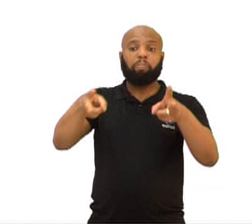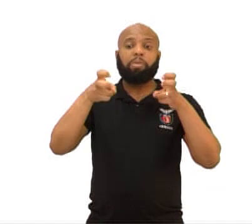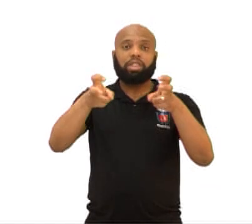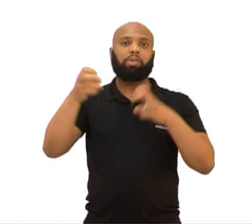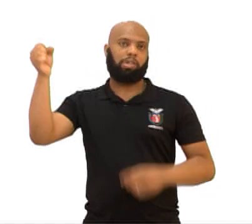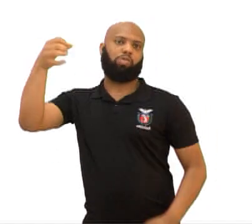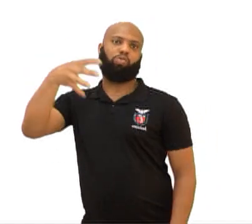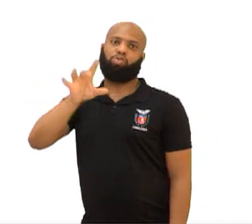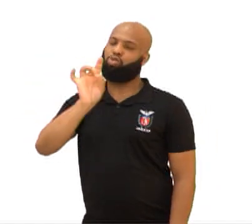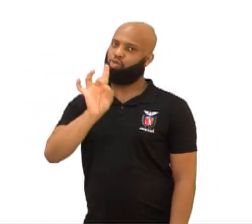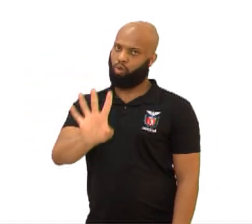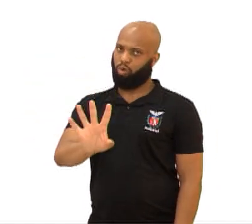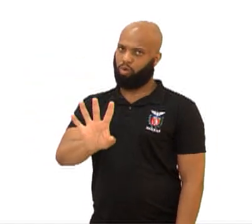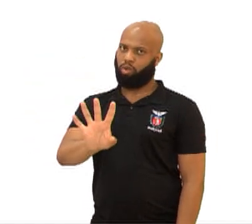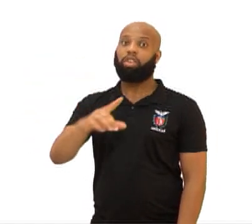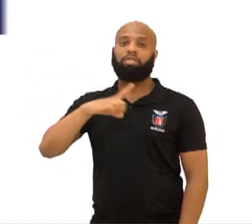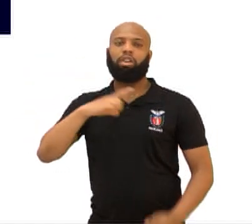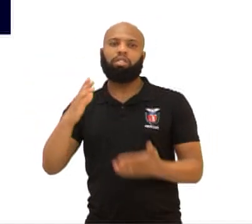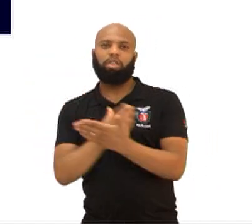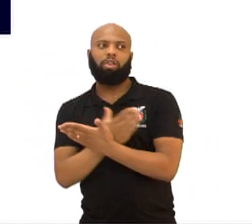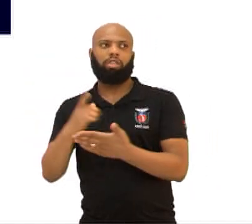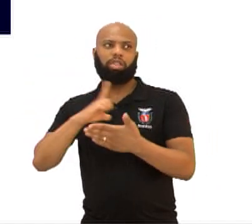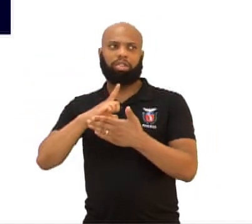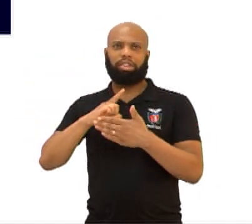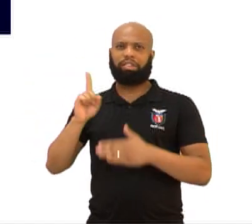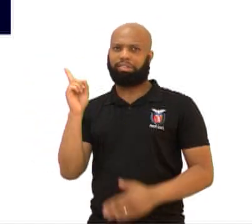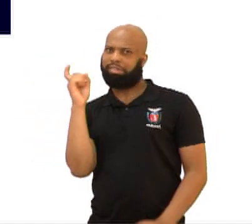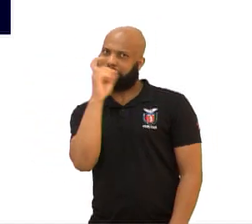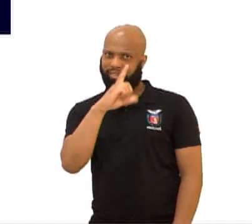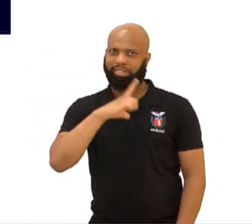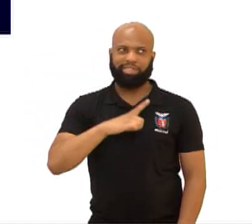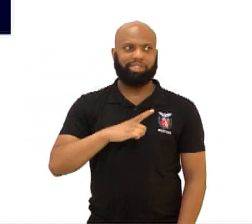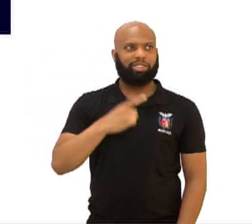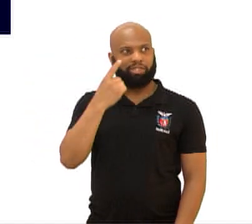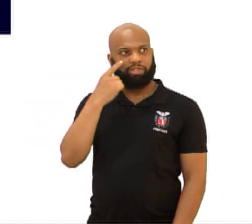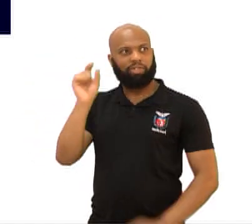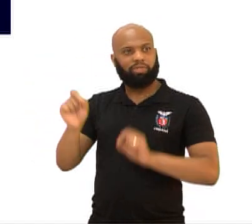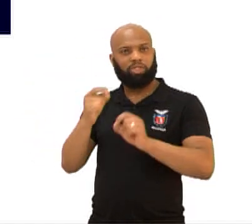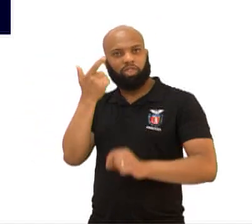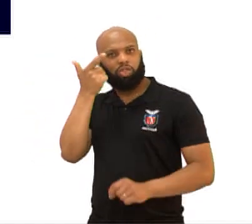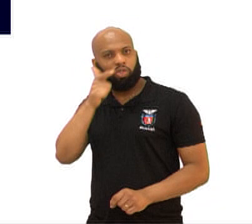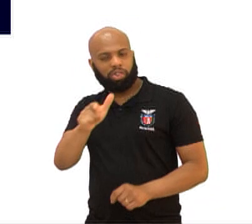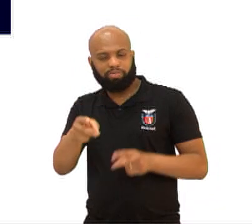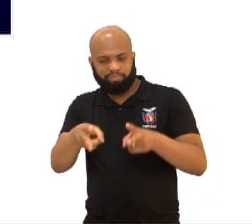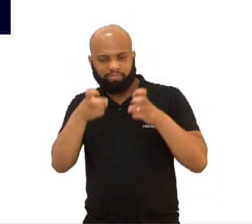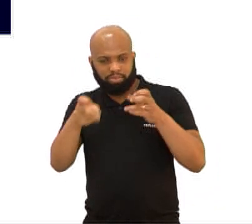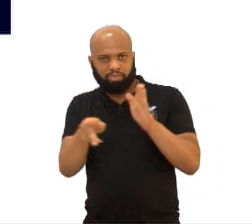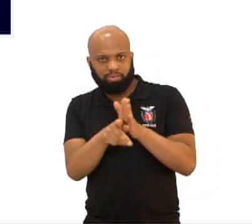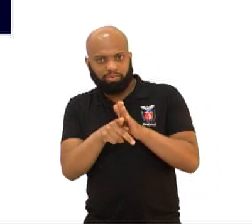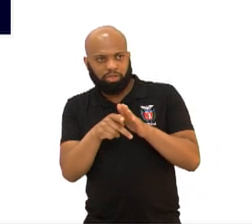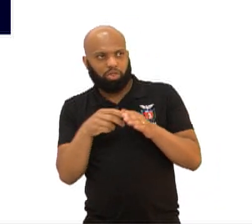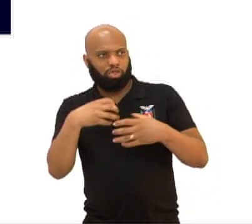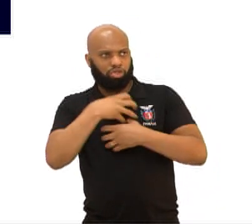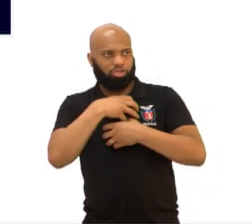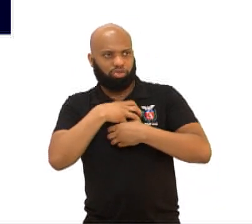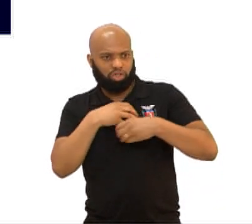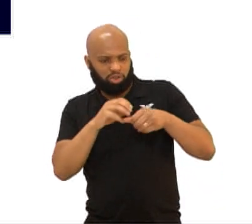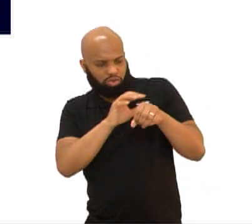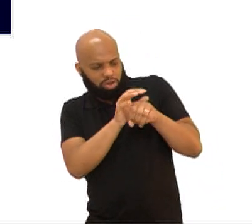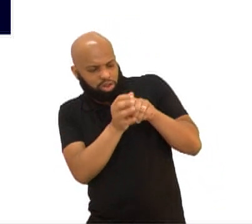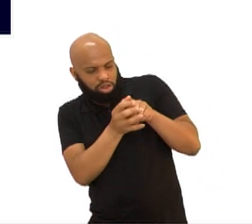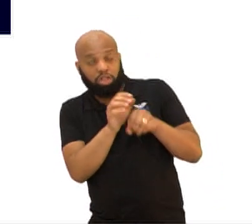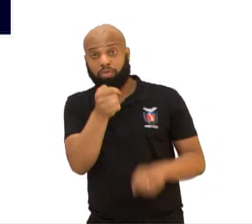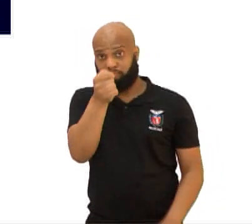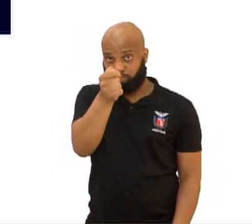Tá? E nós temos alguns mais complexos, olha só, aqui a gente consegue ver uma curvatura, então o olho já é mais curvado, e notem